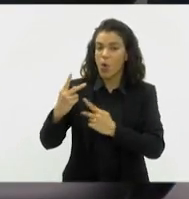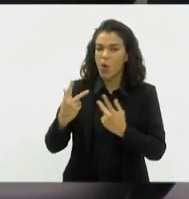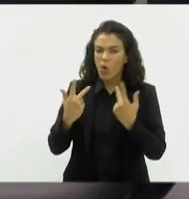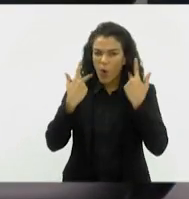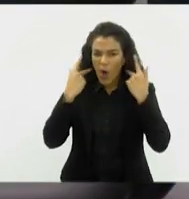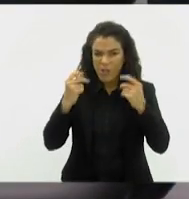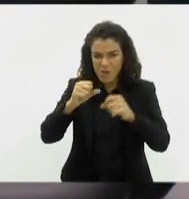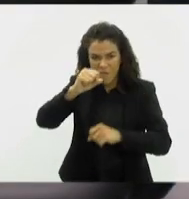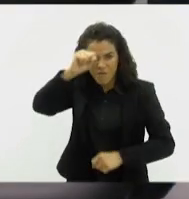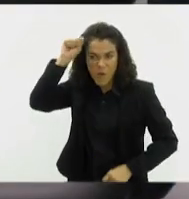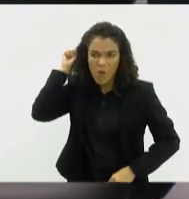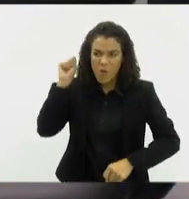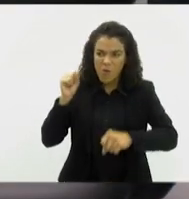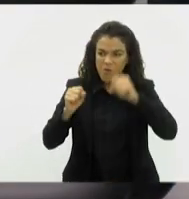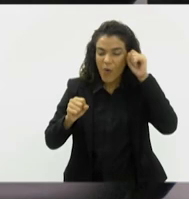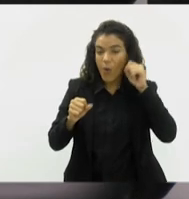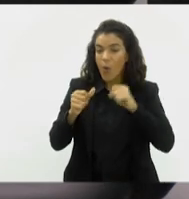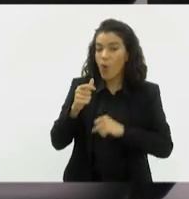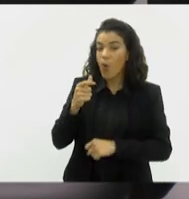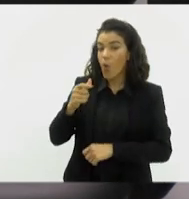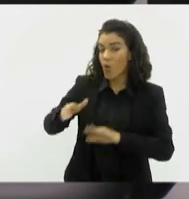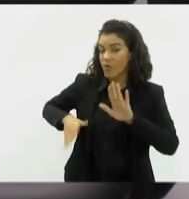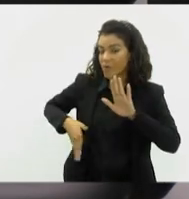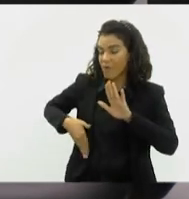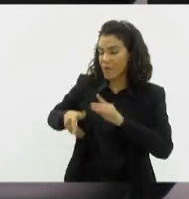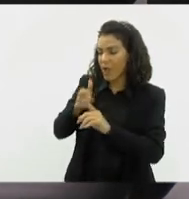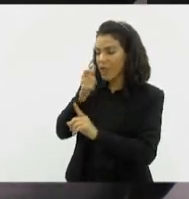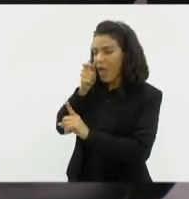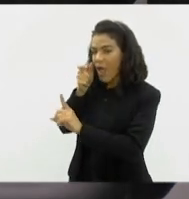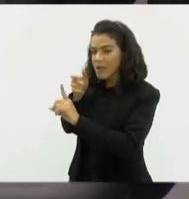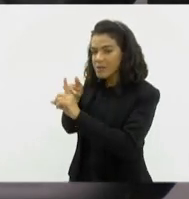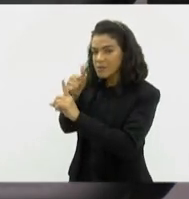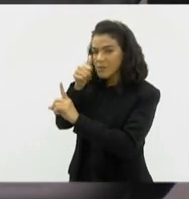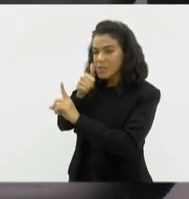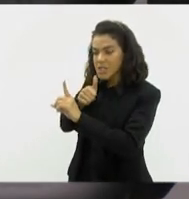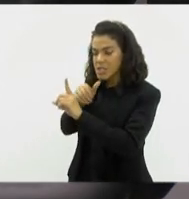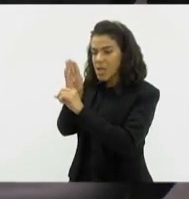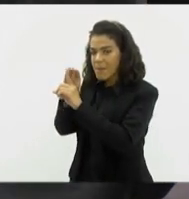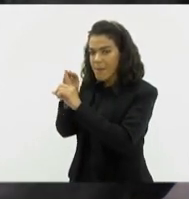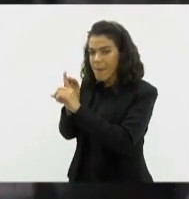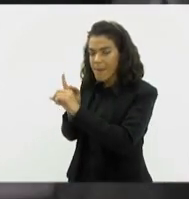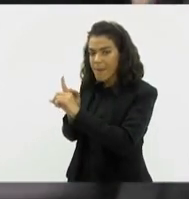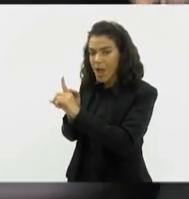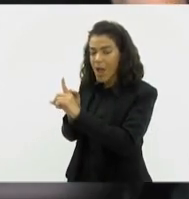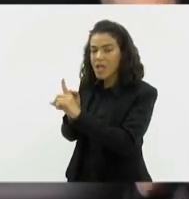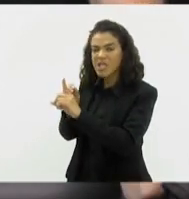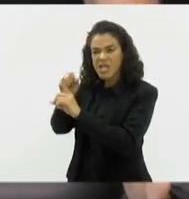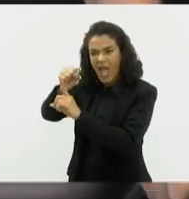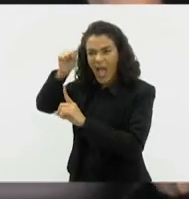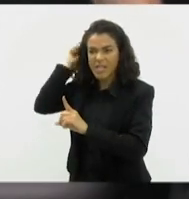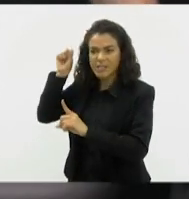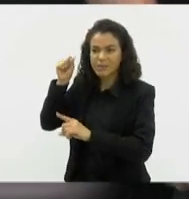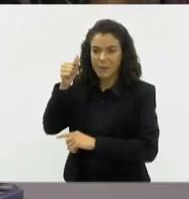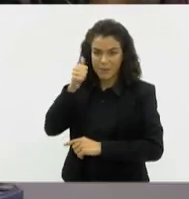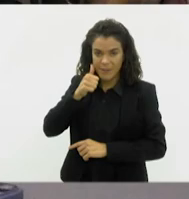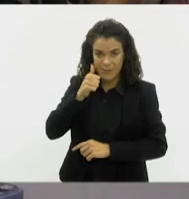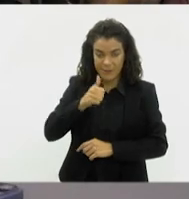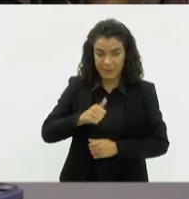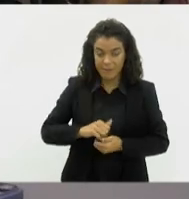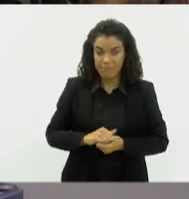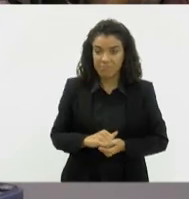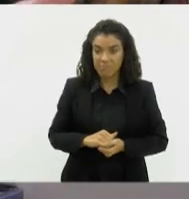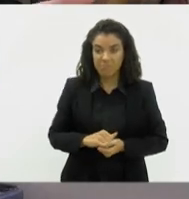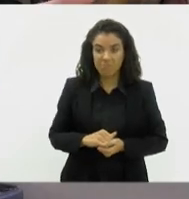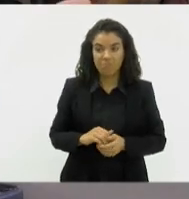mulher, o traficante se interessa pela menininha, filho do cara que é decente, sai para trabalhar. O senhor não tem nenhuma atuação nesse quesito, nenhuma.